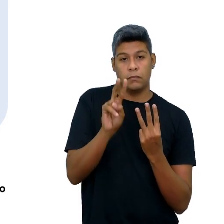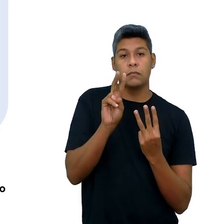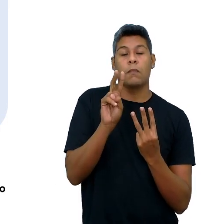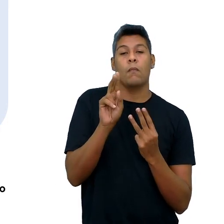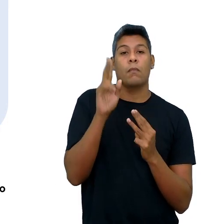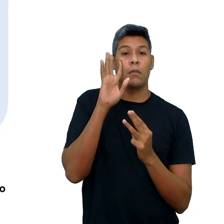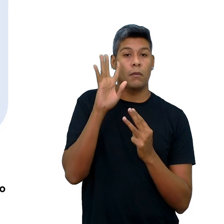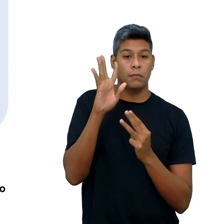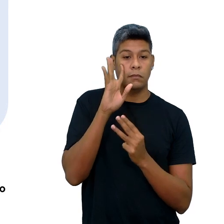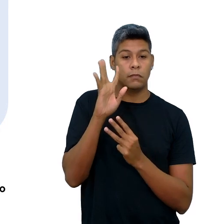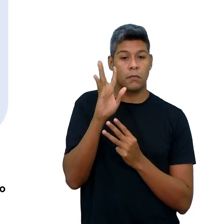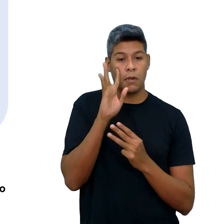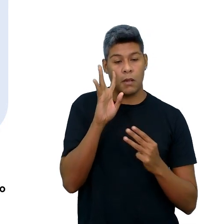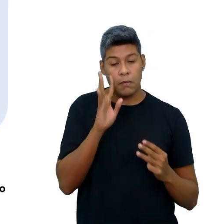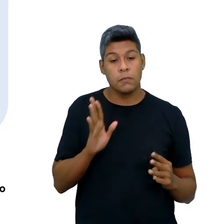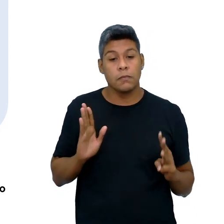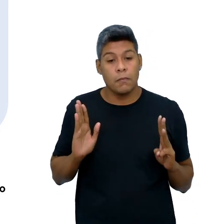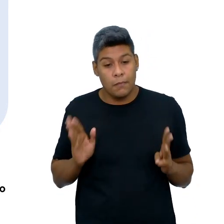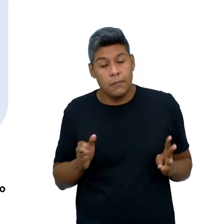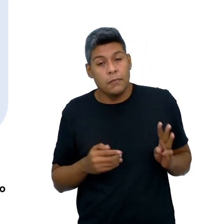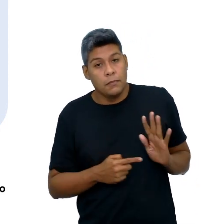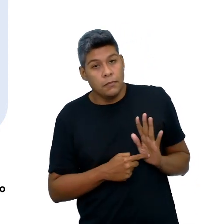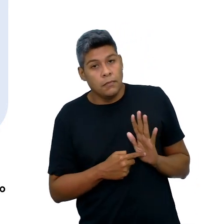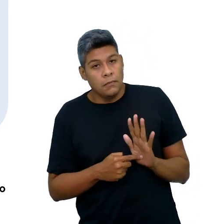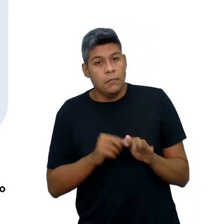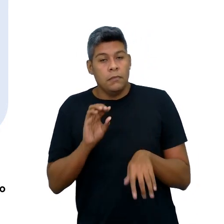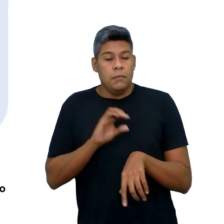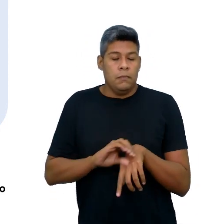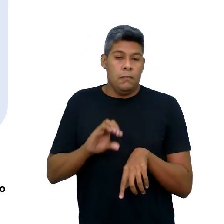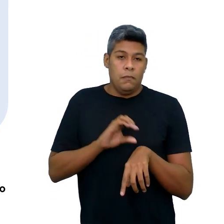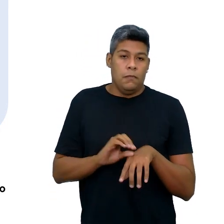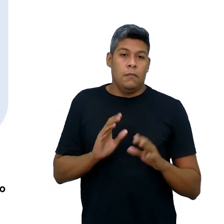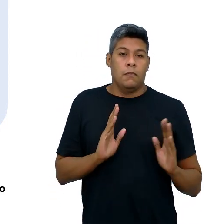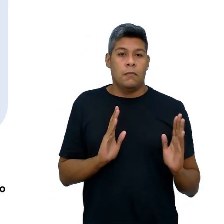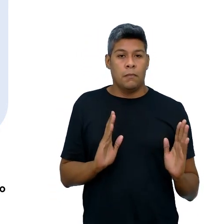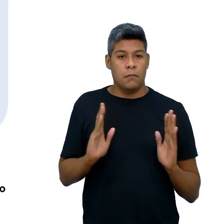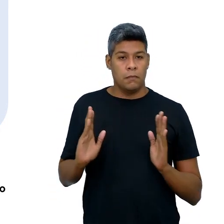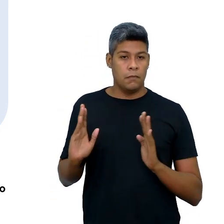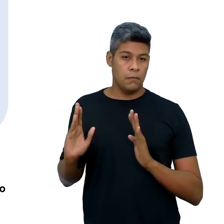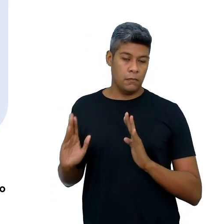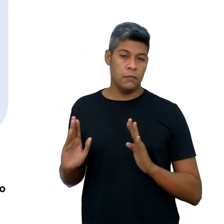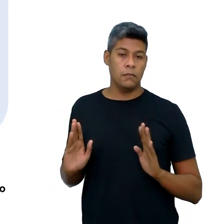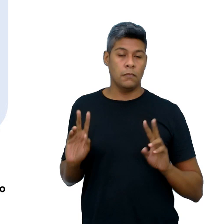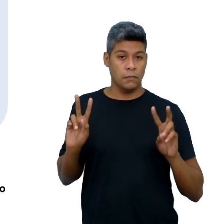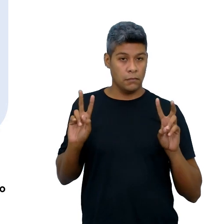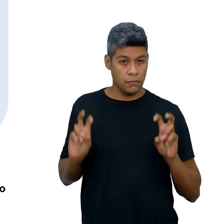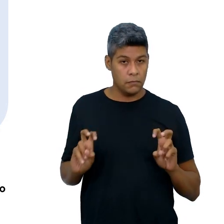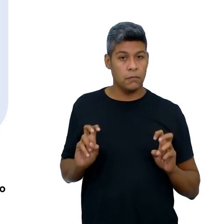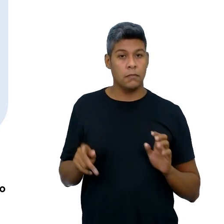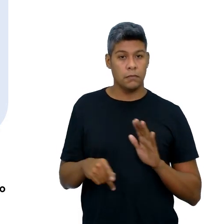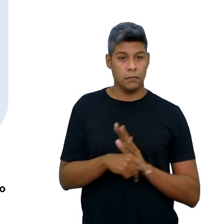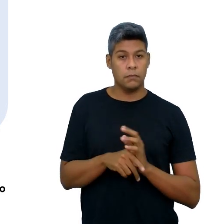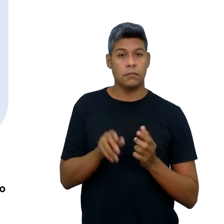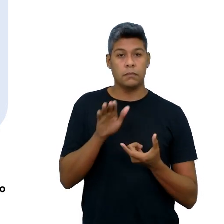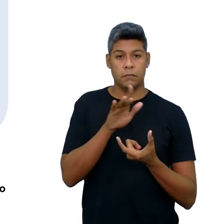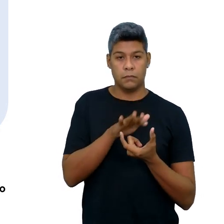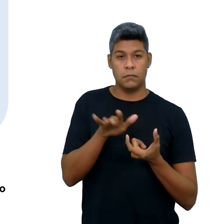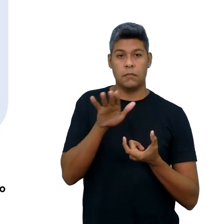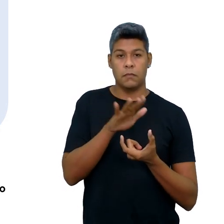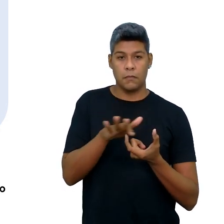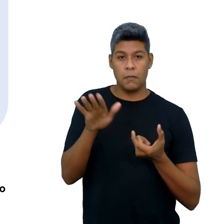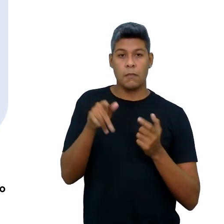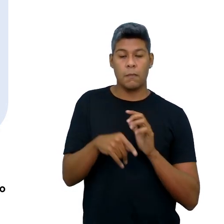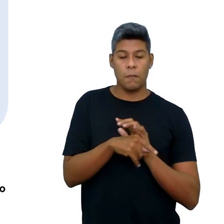aspectos teóricos já apresentados na formação de etapa sobre o tema central do letramento, com enfoque aí na